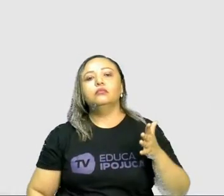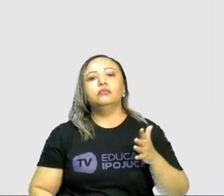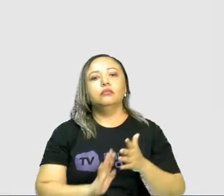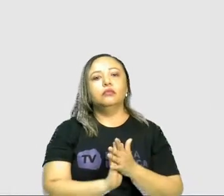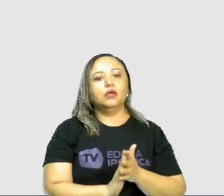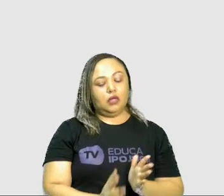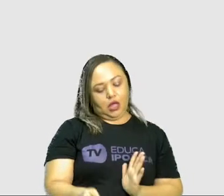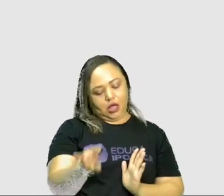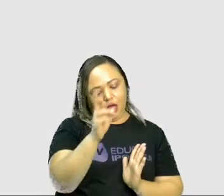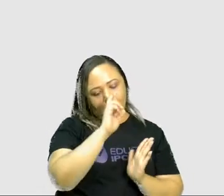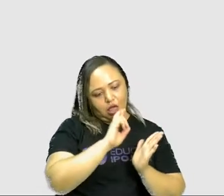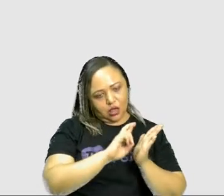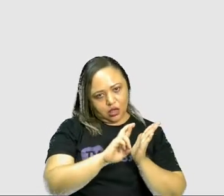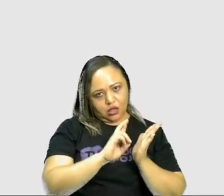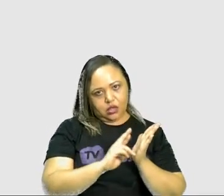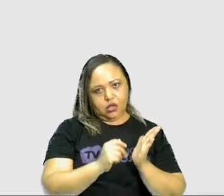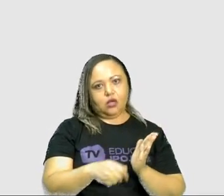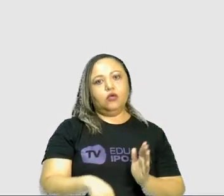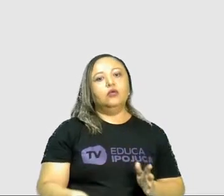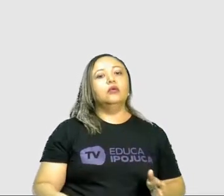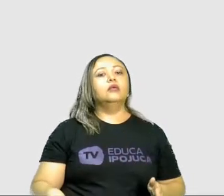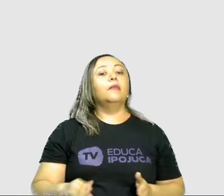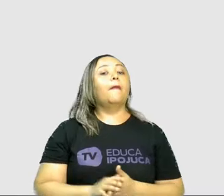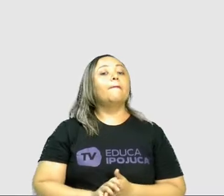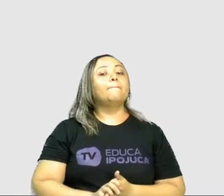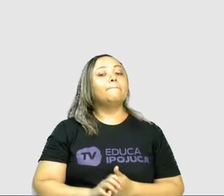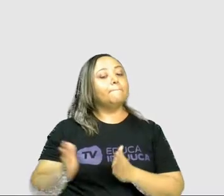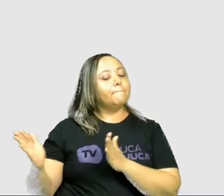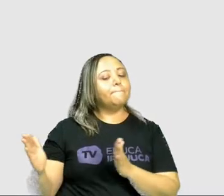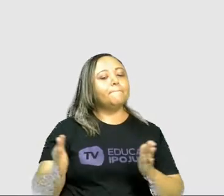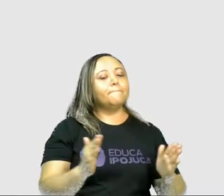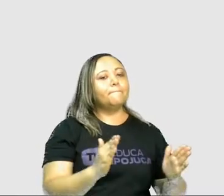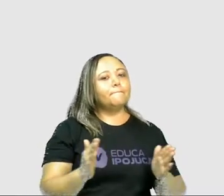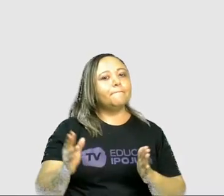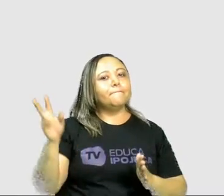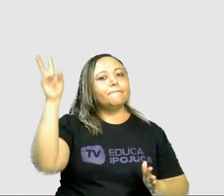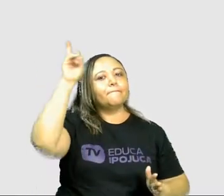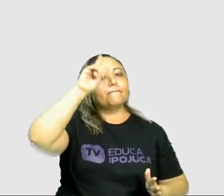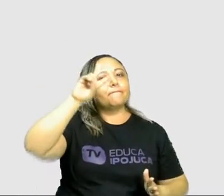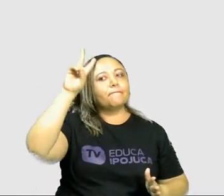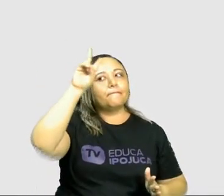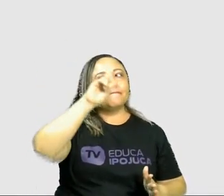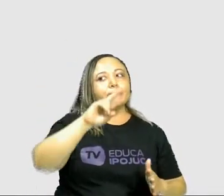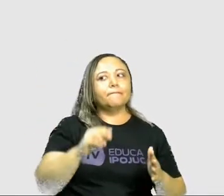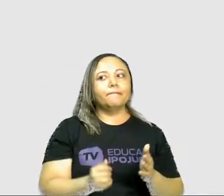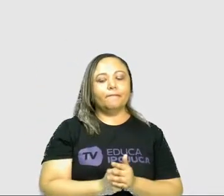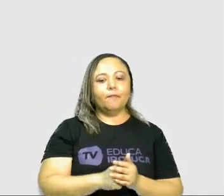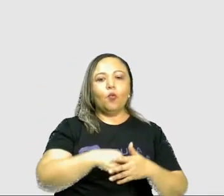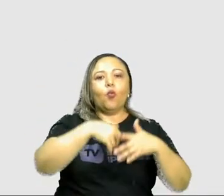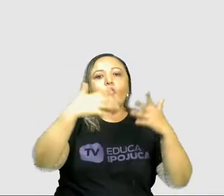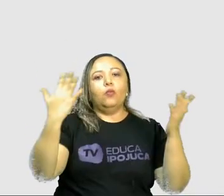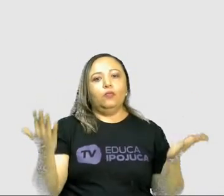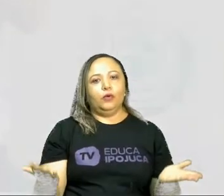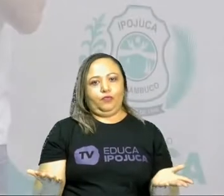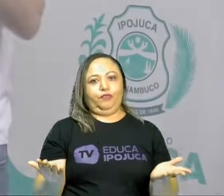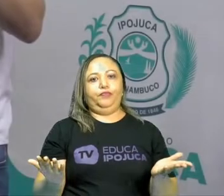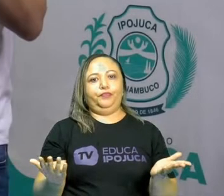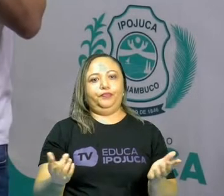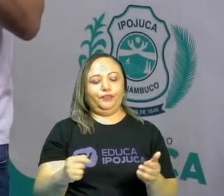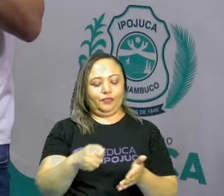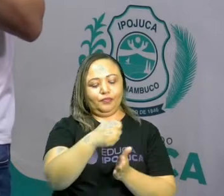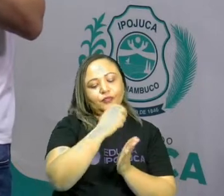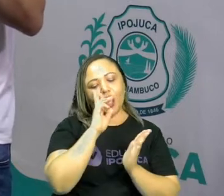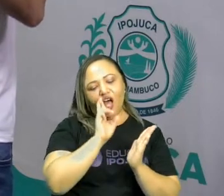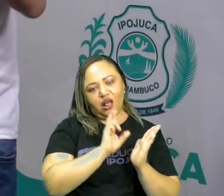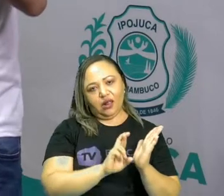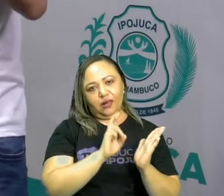nos caseiros Quais são os períodos históricos a peguem aí seus cadernos e respondam